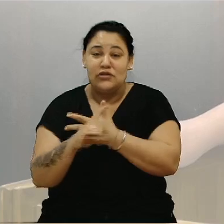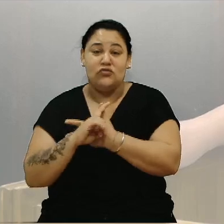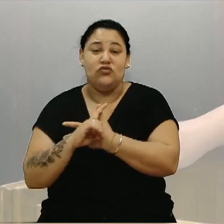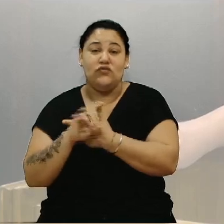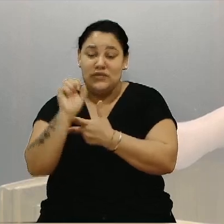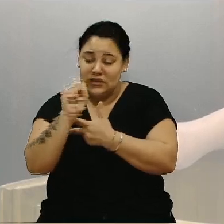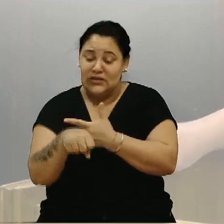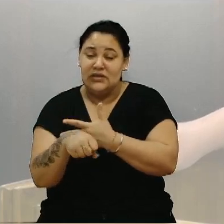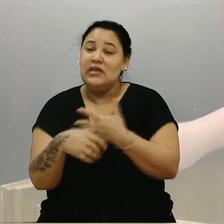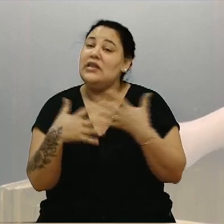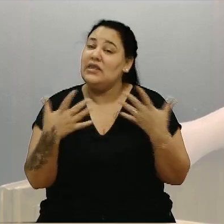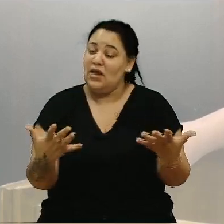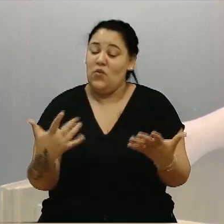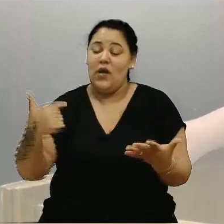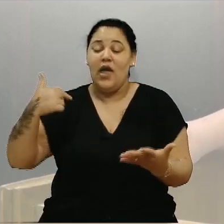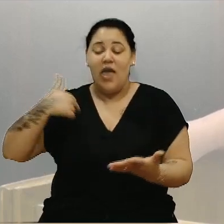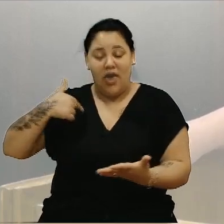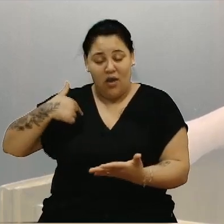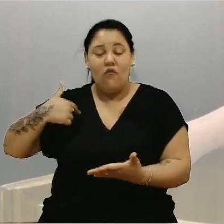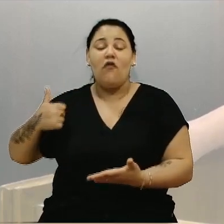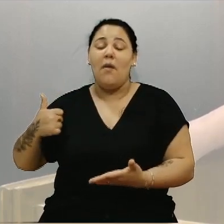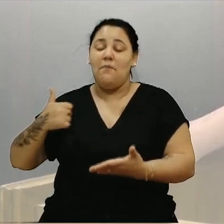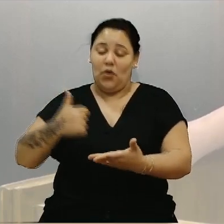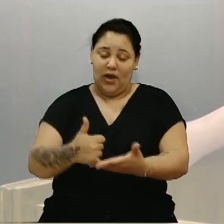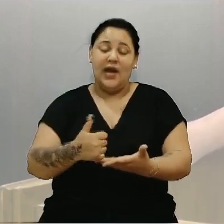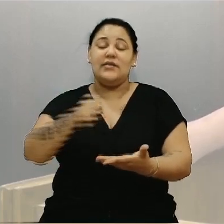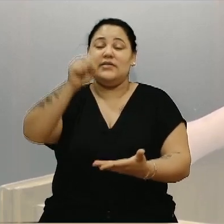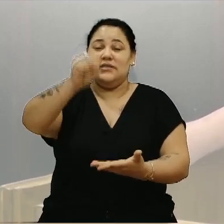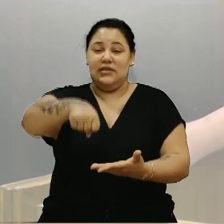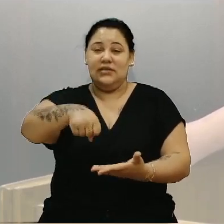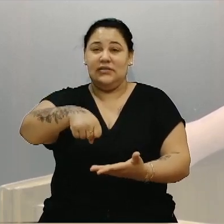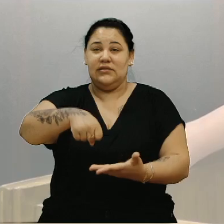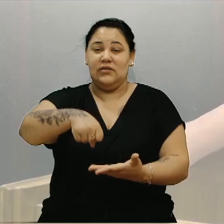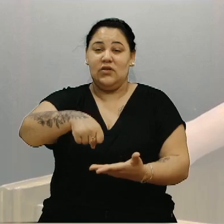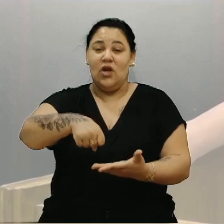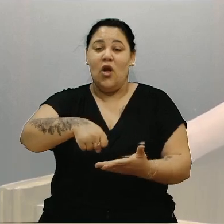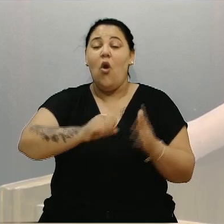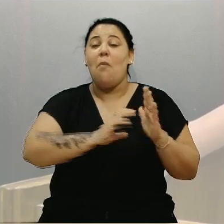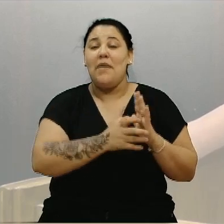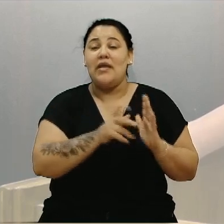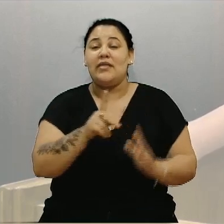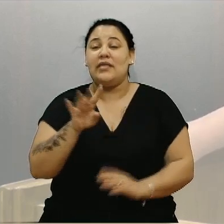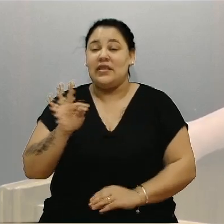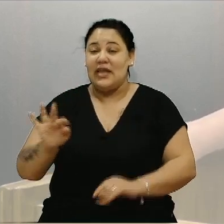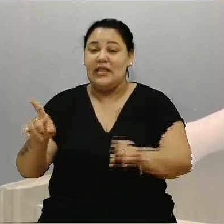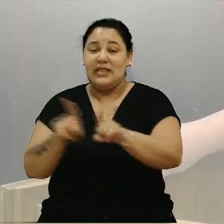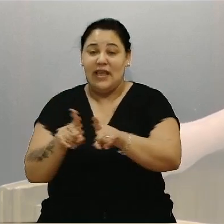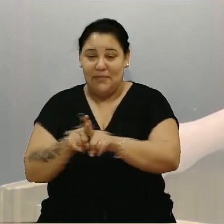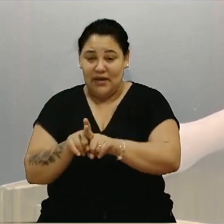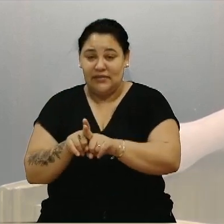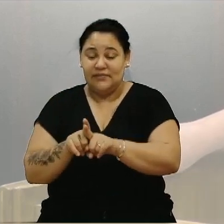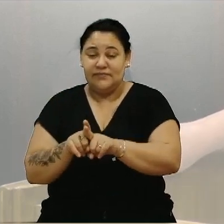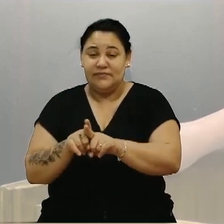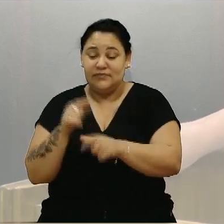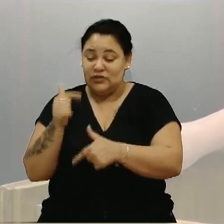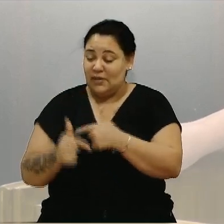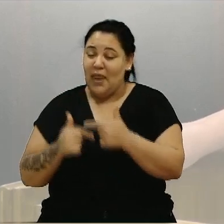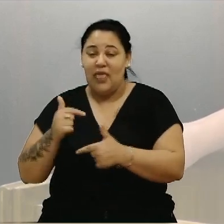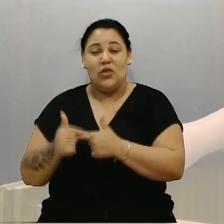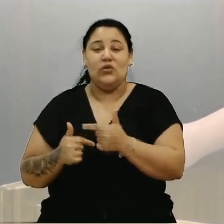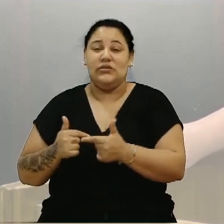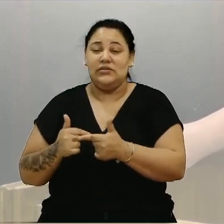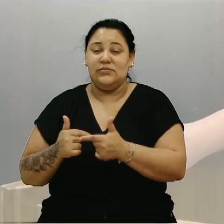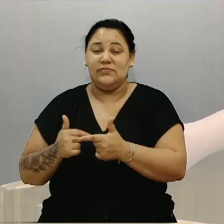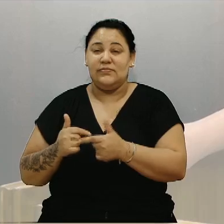Então, contem comigo, contem com a bancada do Partido dos Trabalhadores e Trabalhadoras para estar